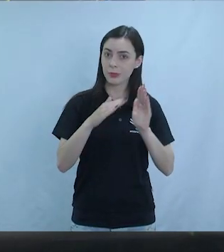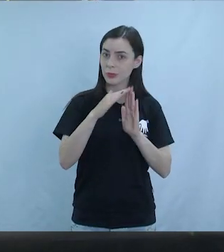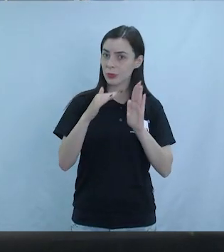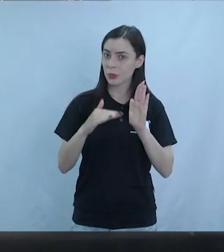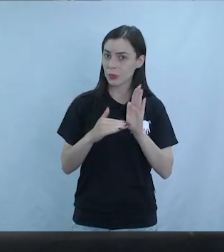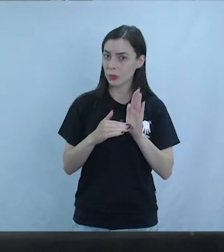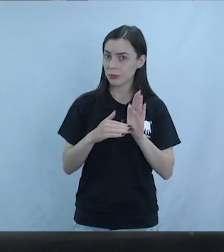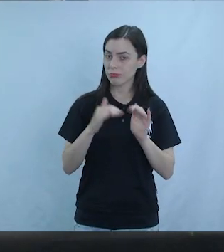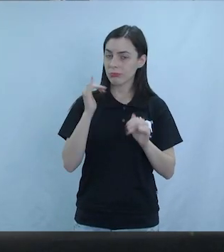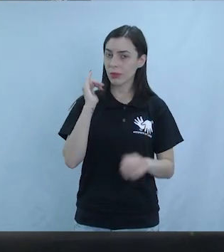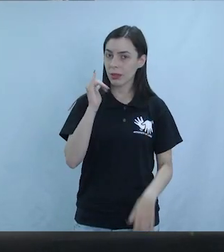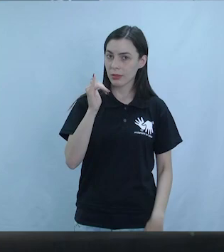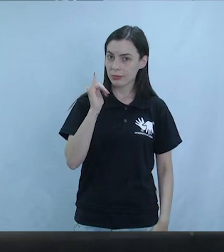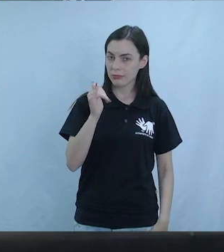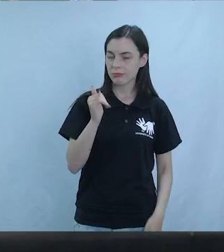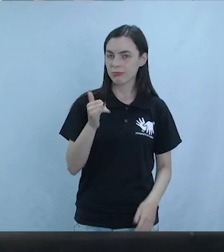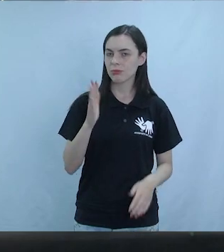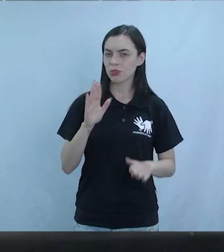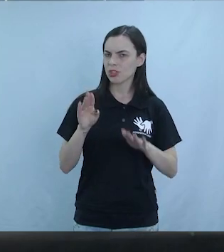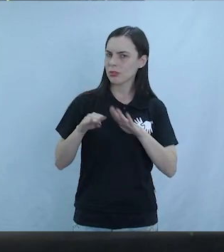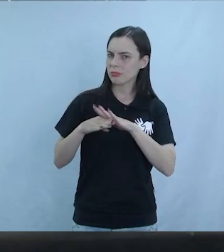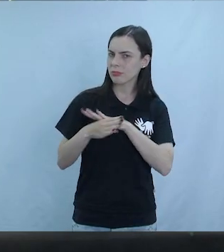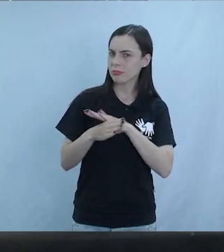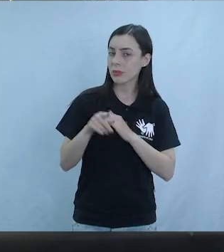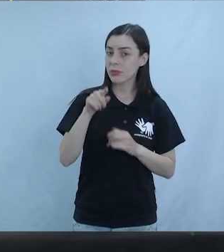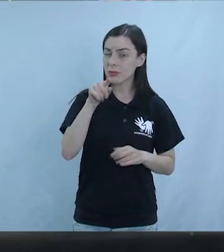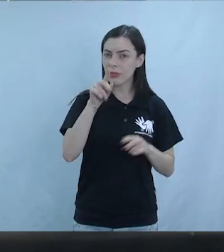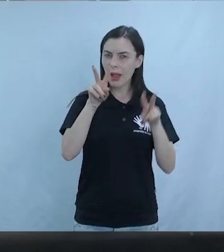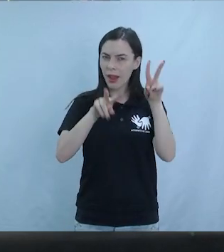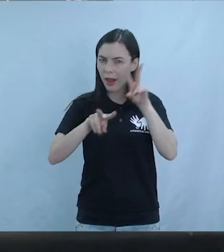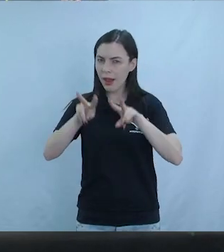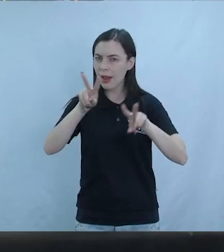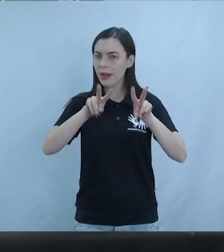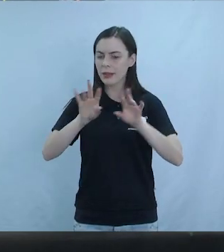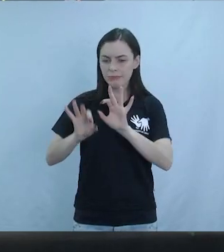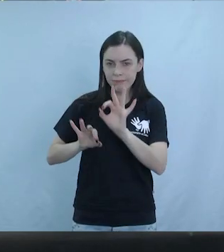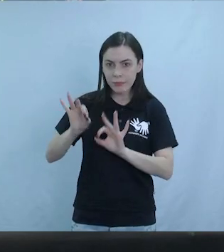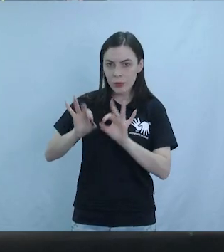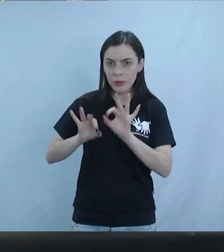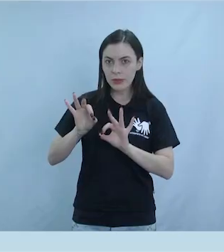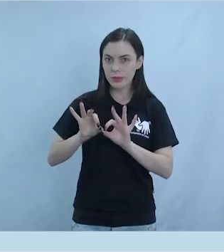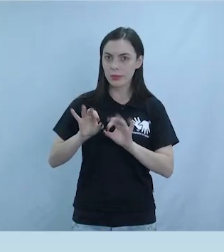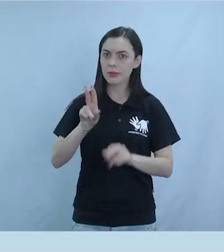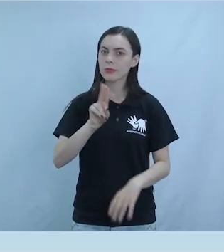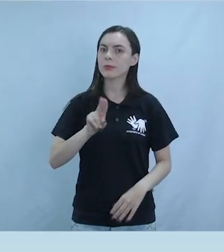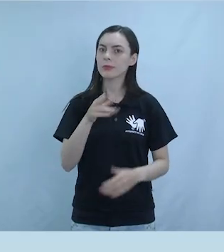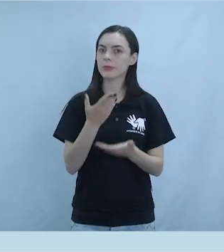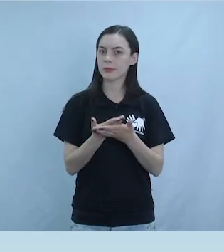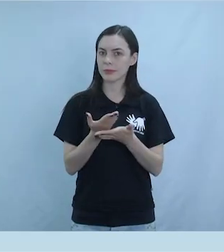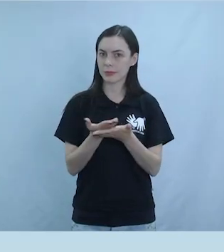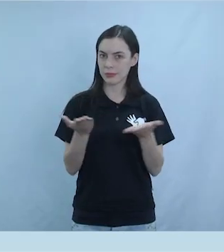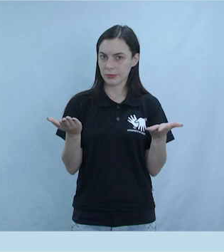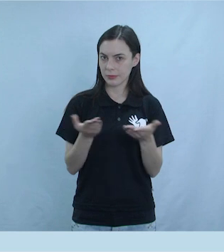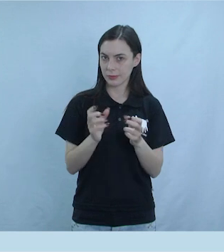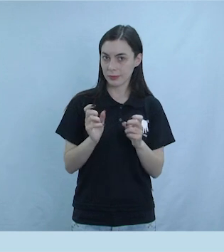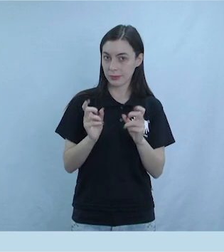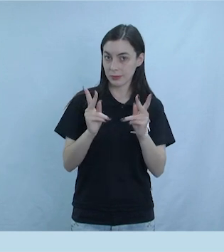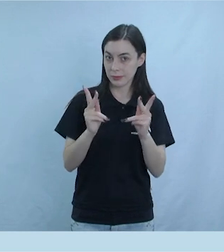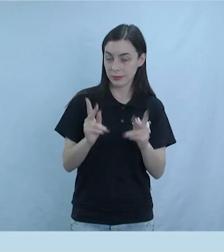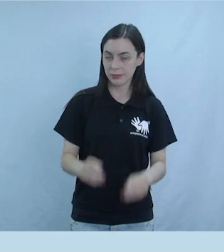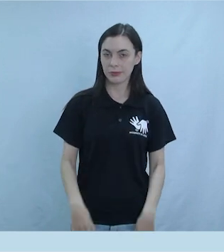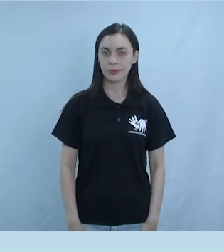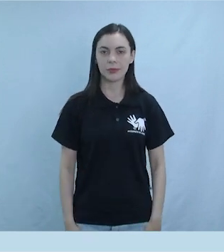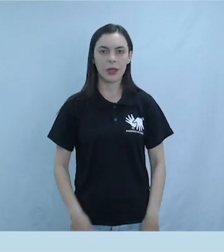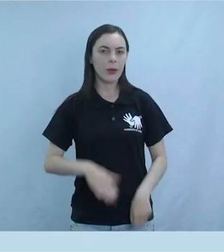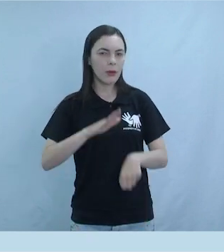desse material aqui para vocês, como de costume nosso, para vocês irem separar, que nós vamos utilizá-lo hoje na nossa aula,